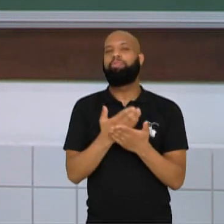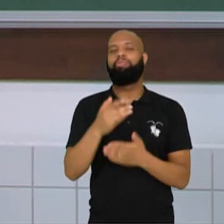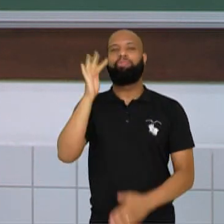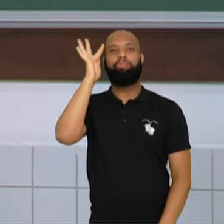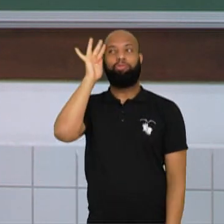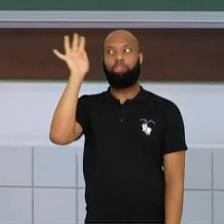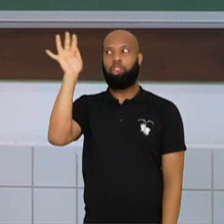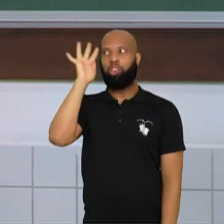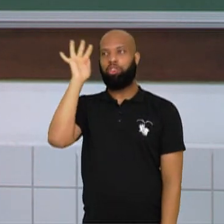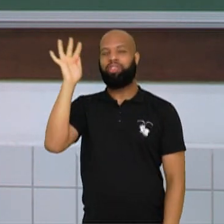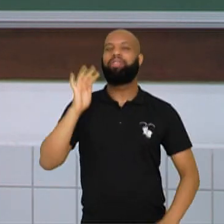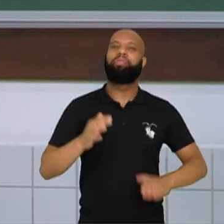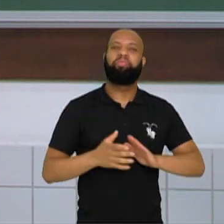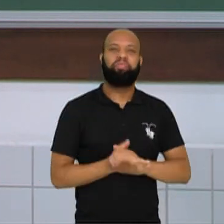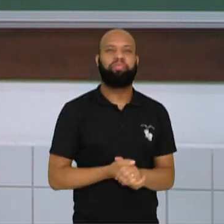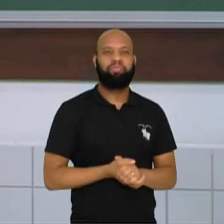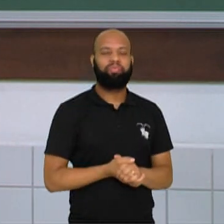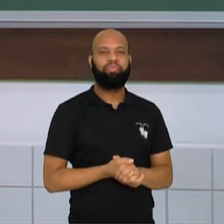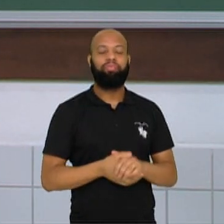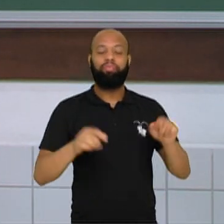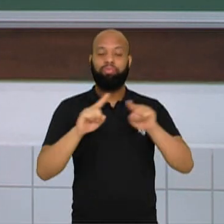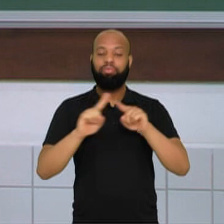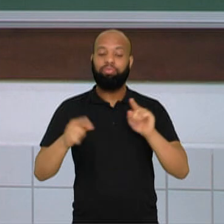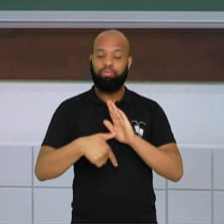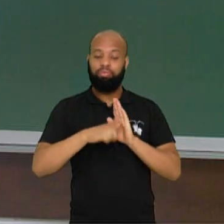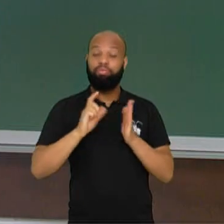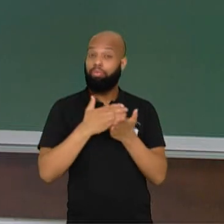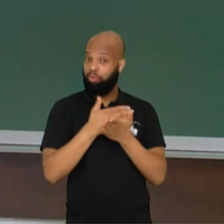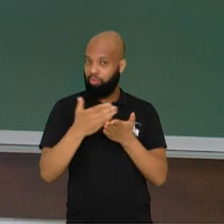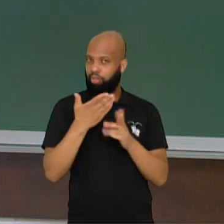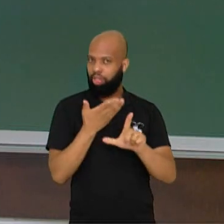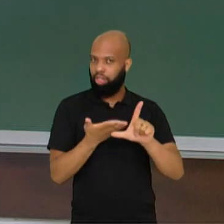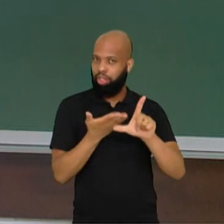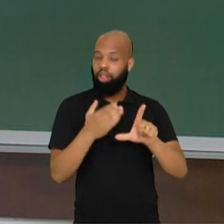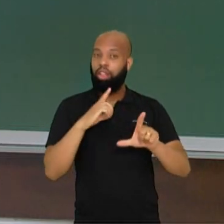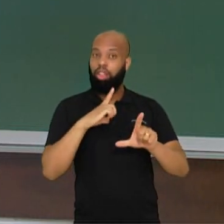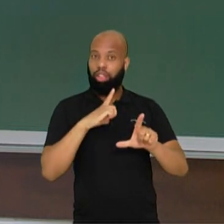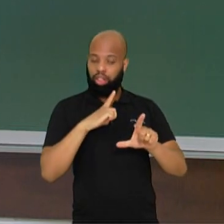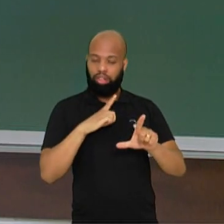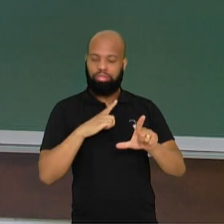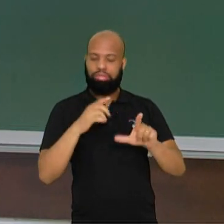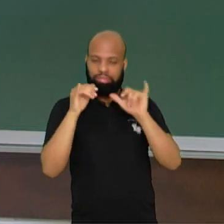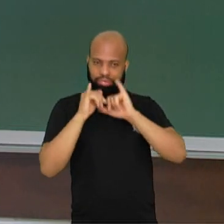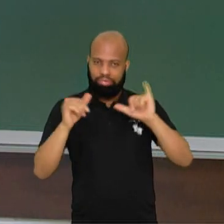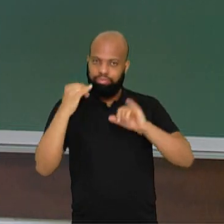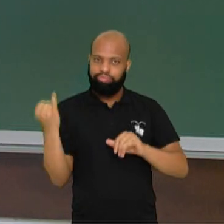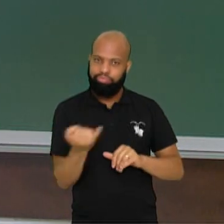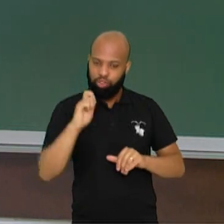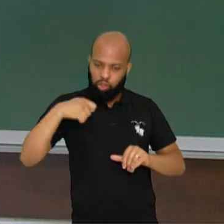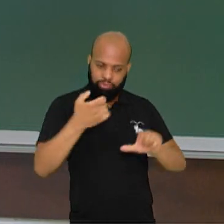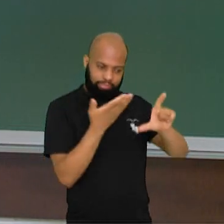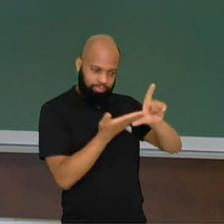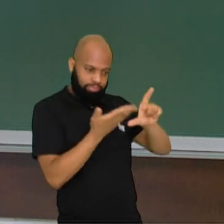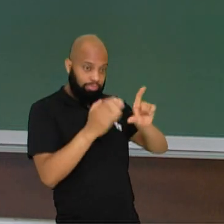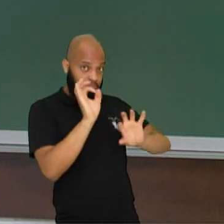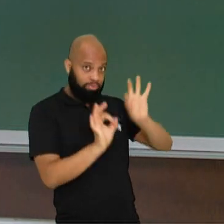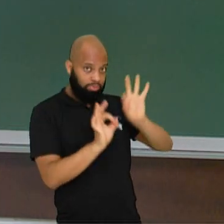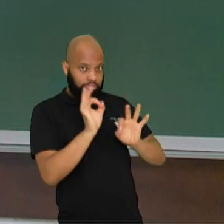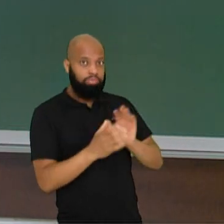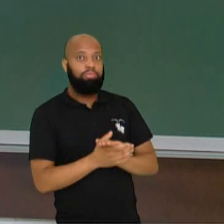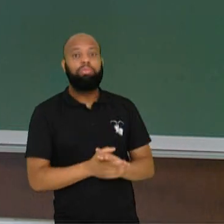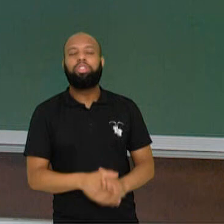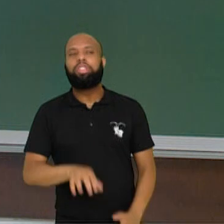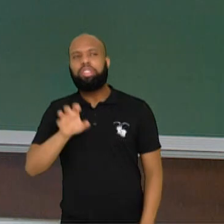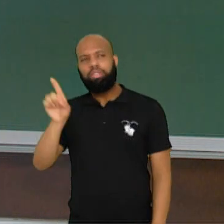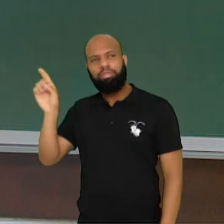de filosofia. Antes da gente começar, alguns recadinhos importantes para a sua organização. Isso